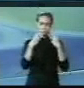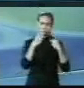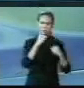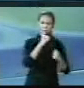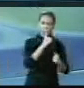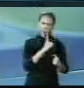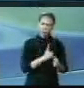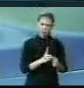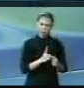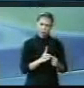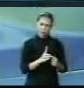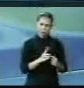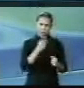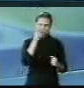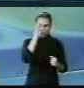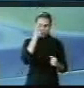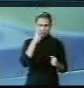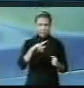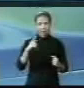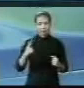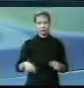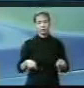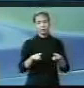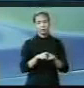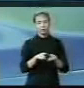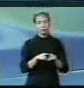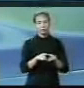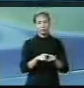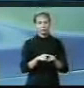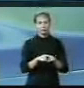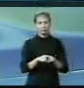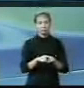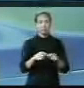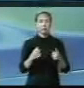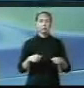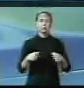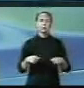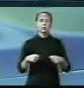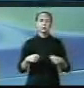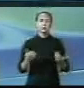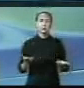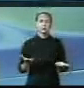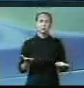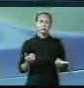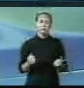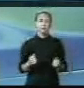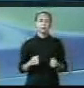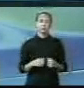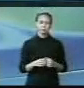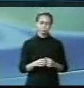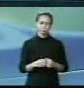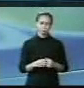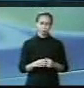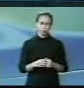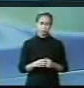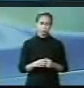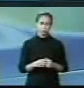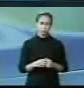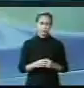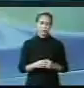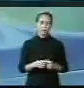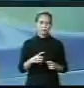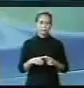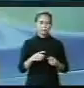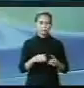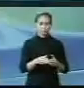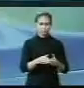os mesmos pacotes para os 2. Teria necessidade disso? Teria. Por quê? Porque as requisições feitas por um e por outro